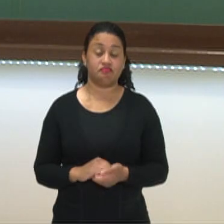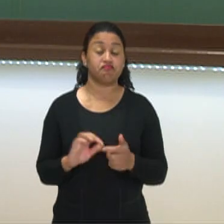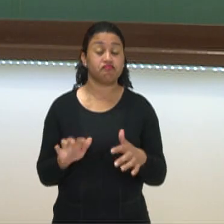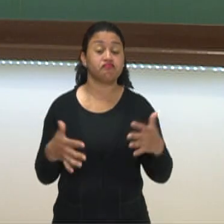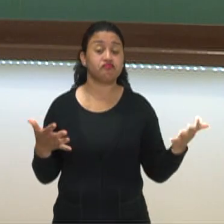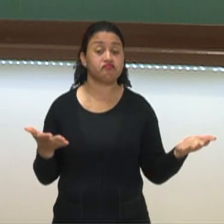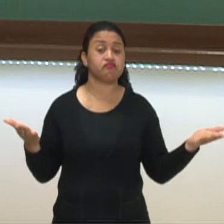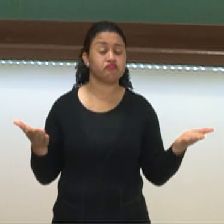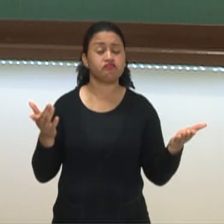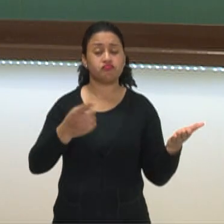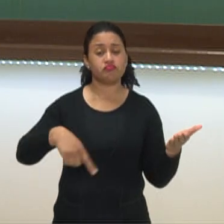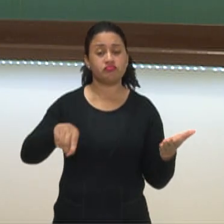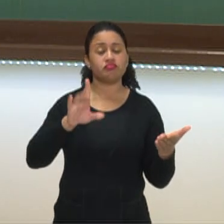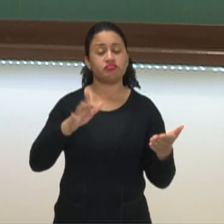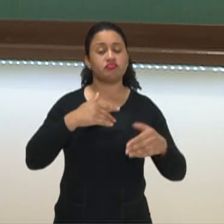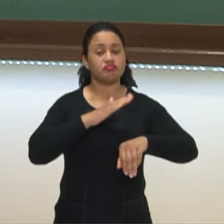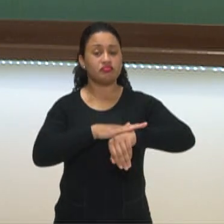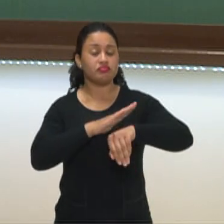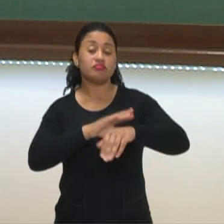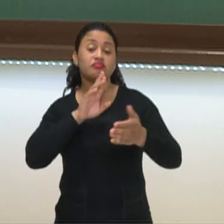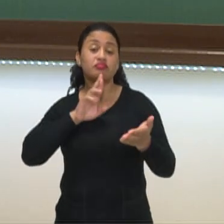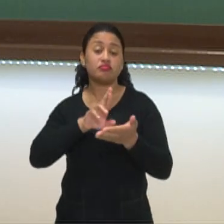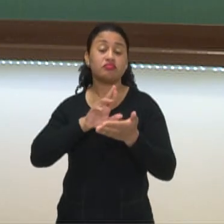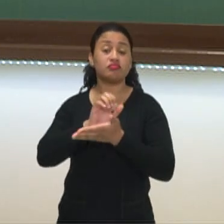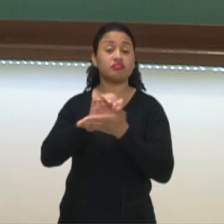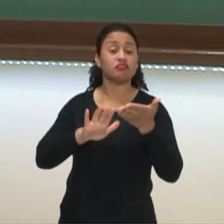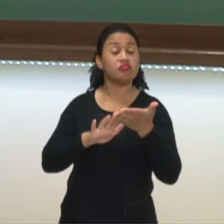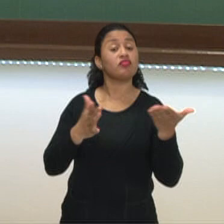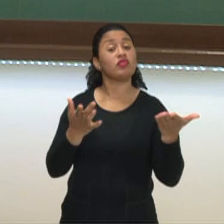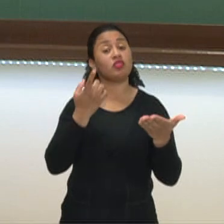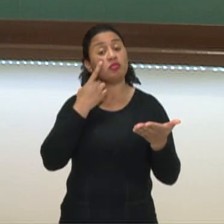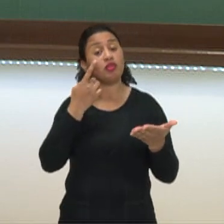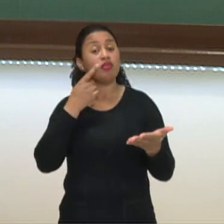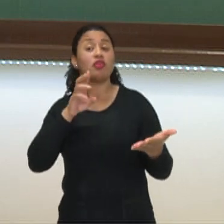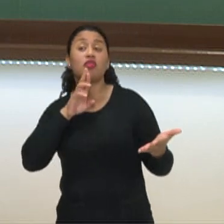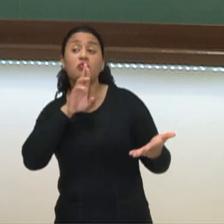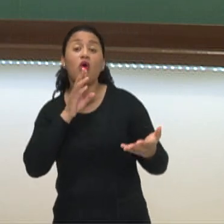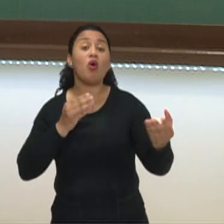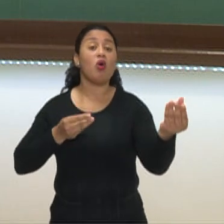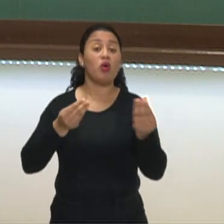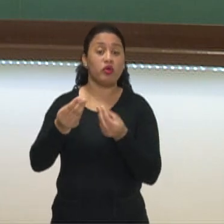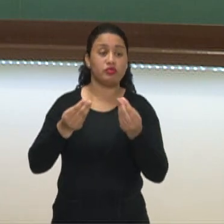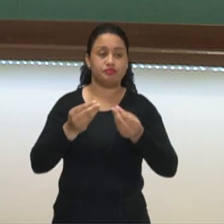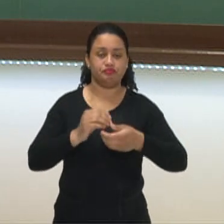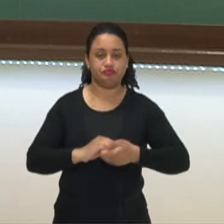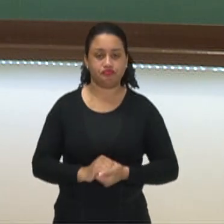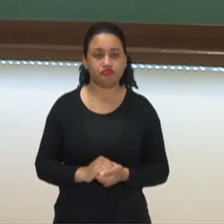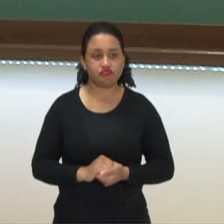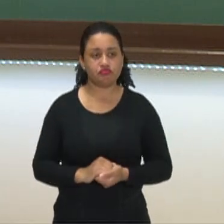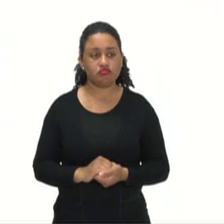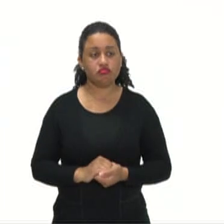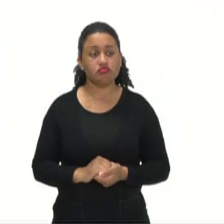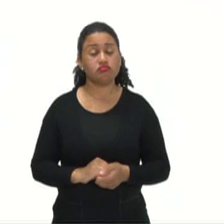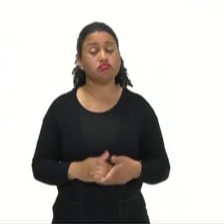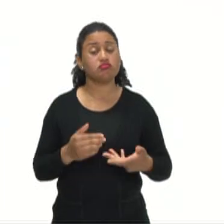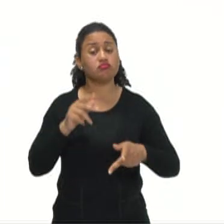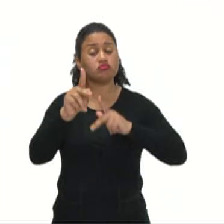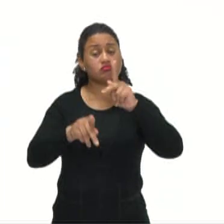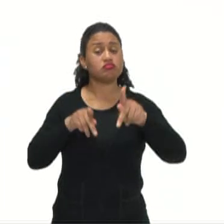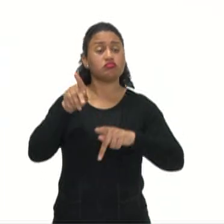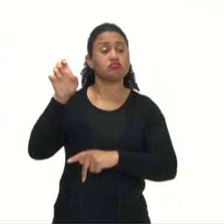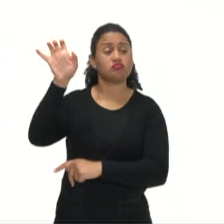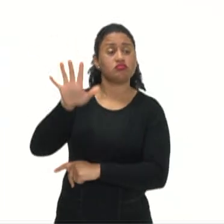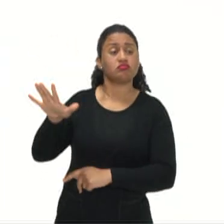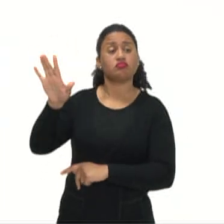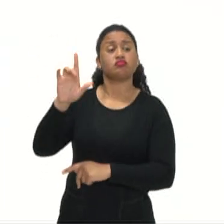Bem, agora que vocês já tiveram tempo para responder essa atividade, vamos ver a resposta, como que ela vai ficar, né? A população